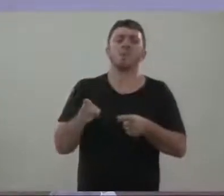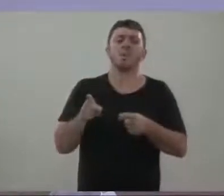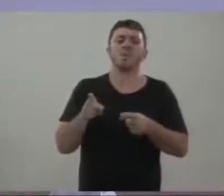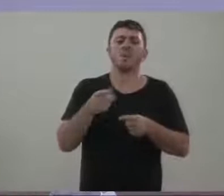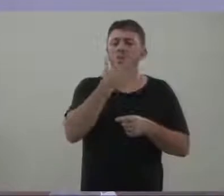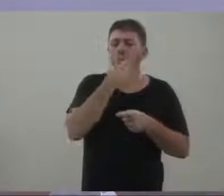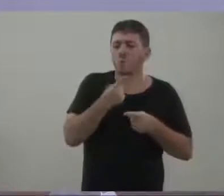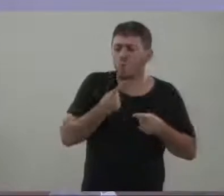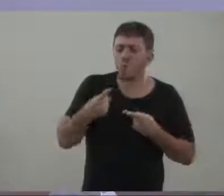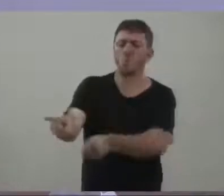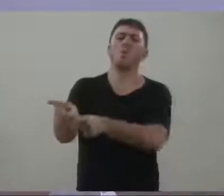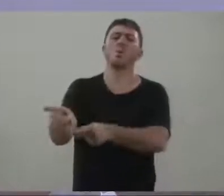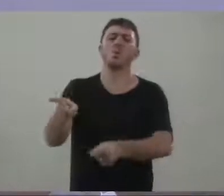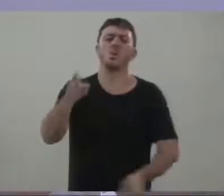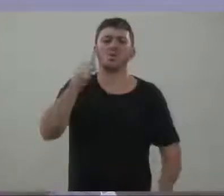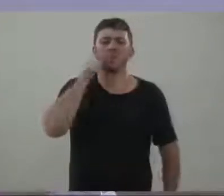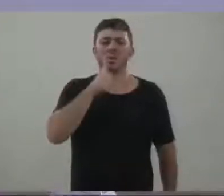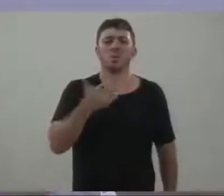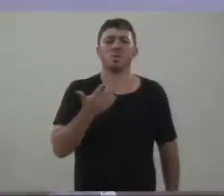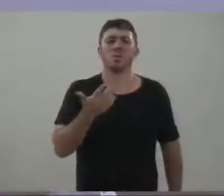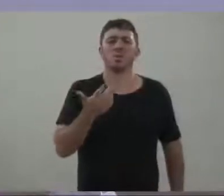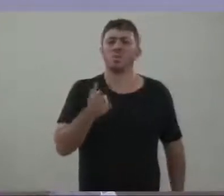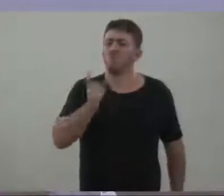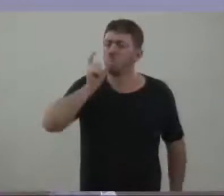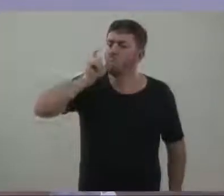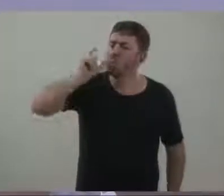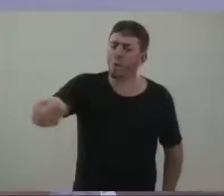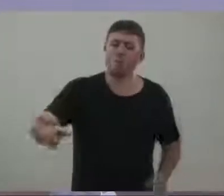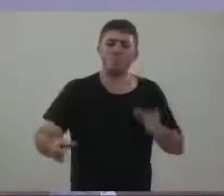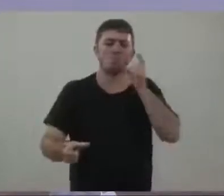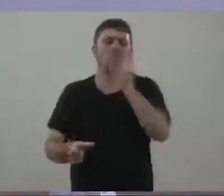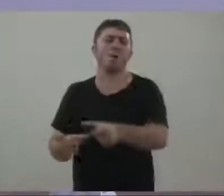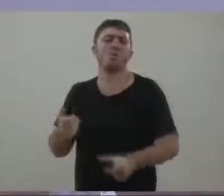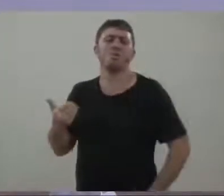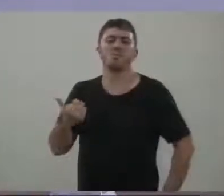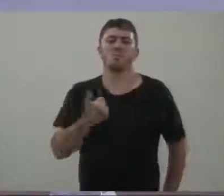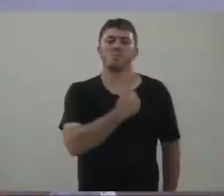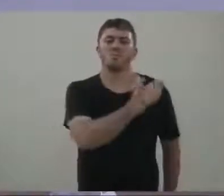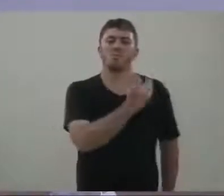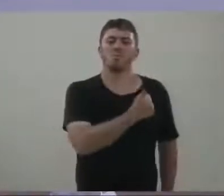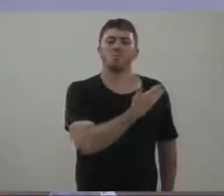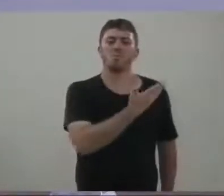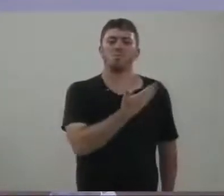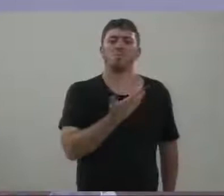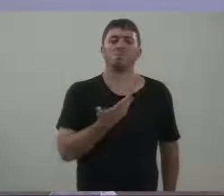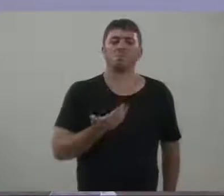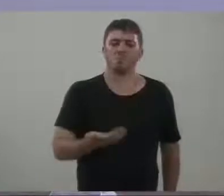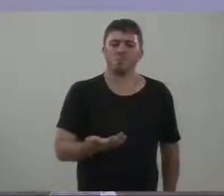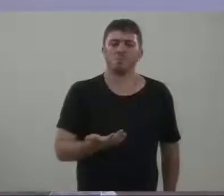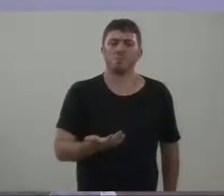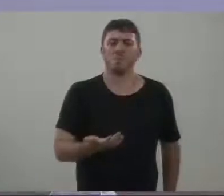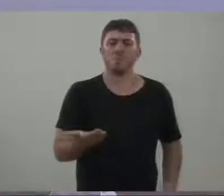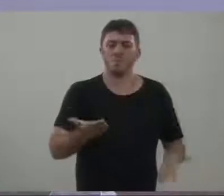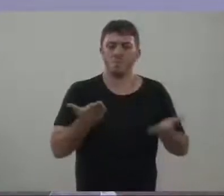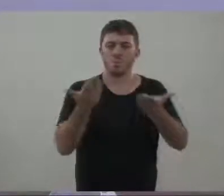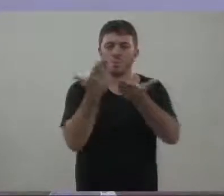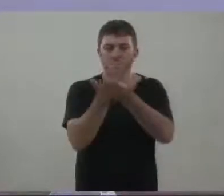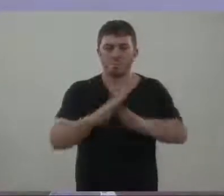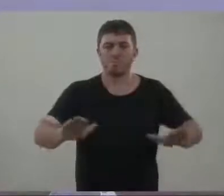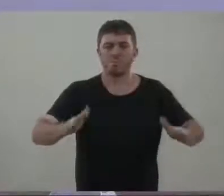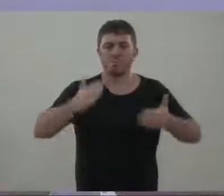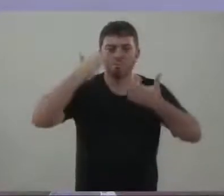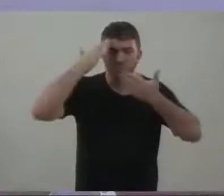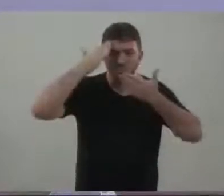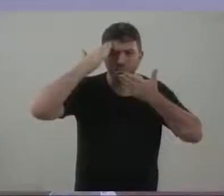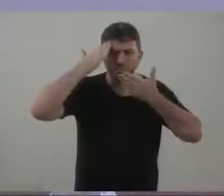discriminam e atacam com preconceitos e palavras vãs. Por essa noite é só, presidente. Muito